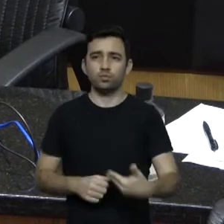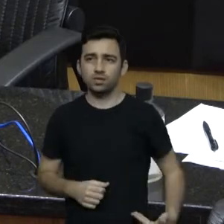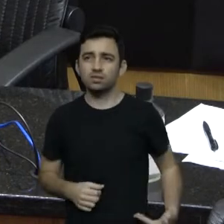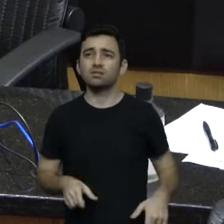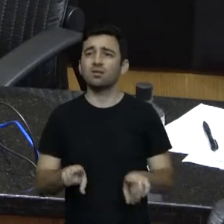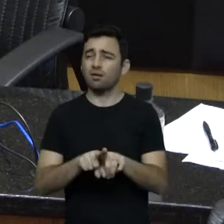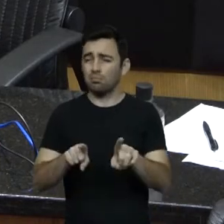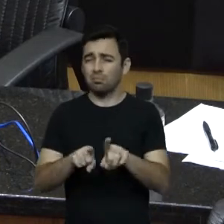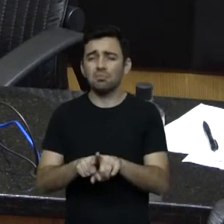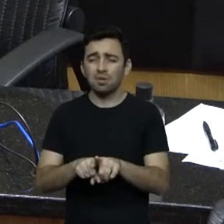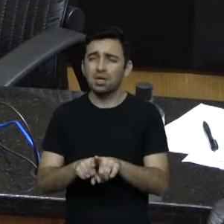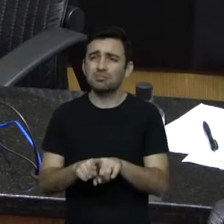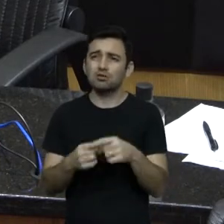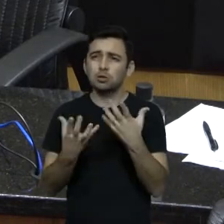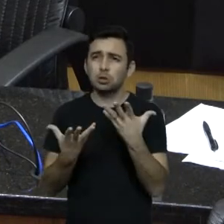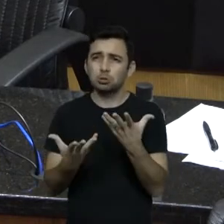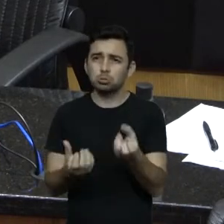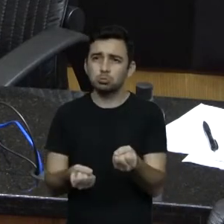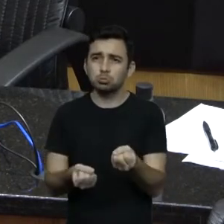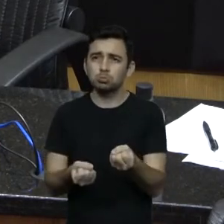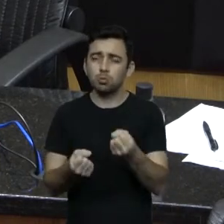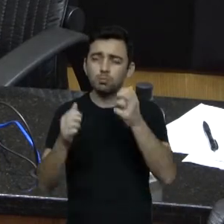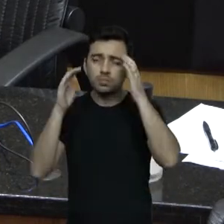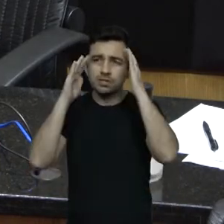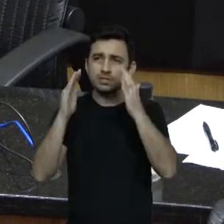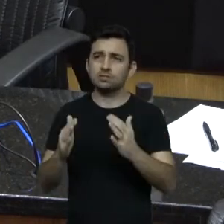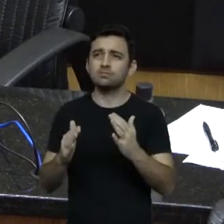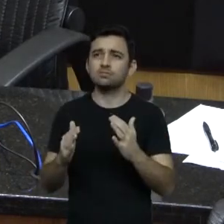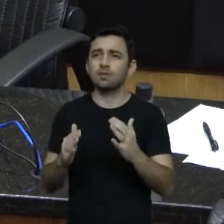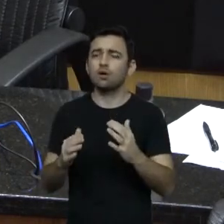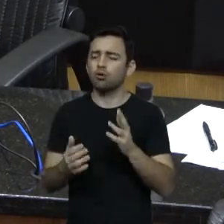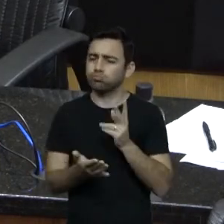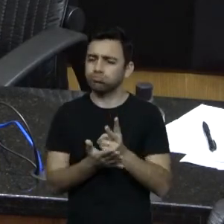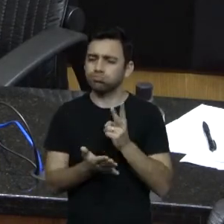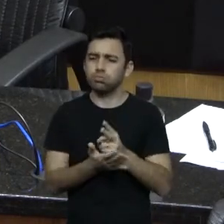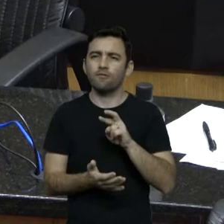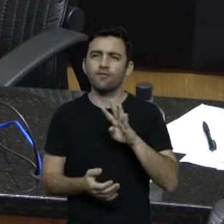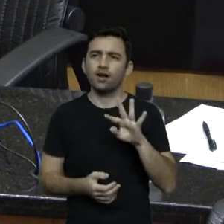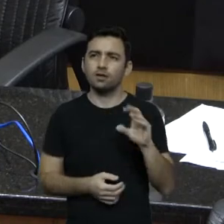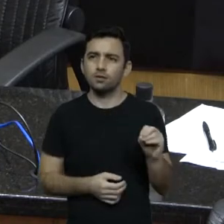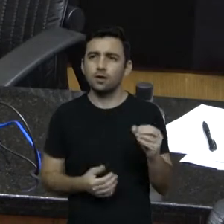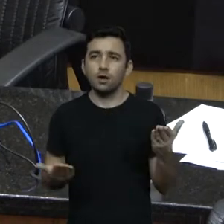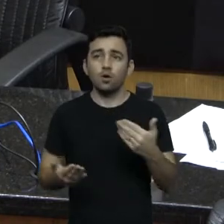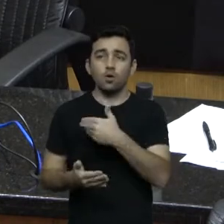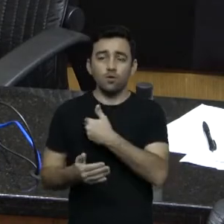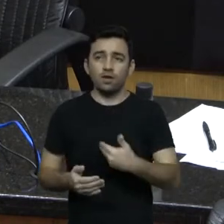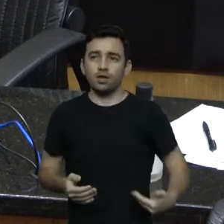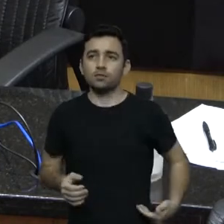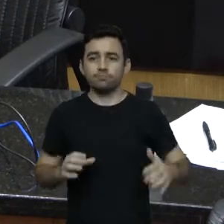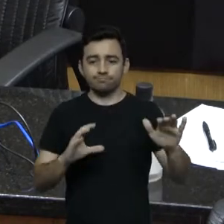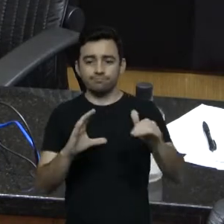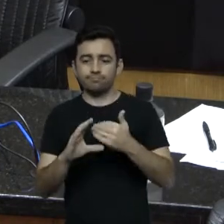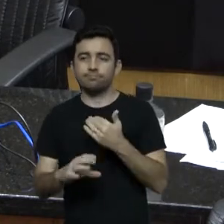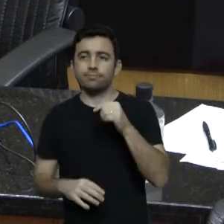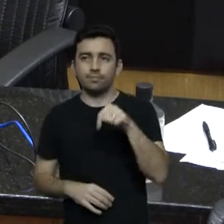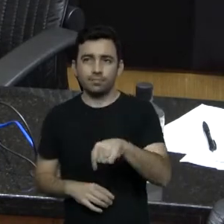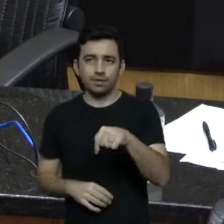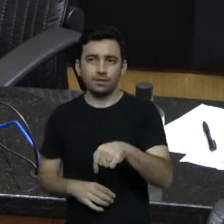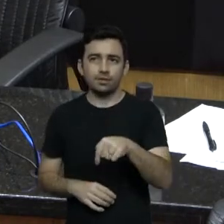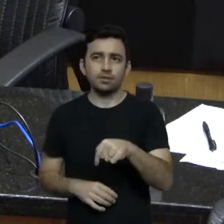também cumpriu a sua parte mantivemos o veto e o governo remédio para cá um projeto de lei